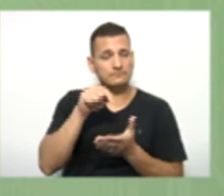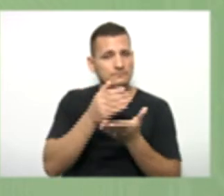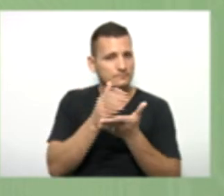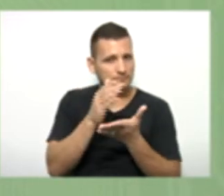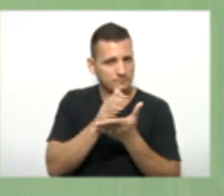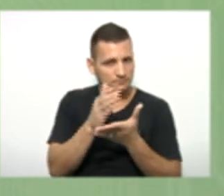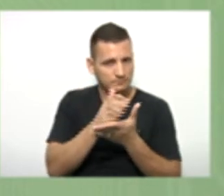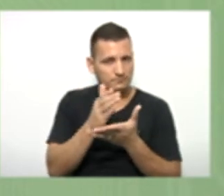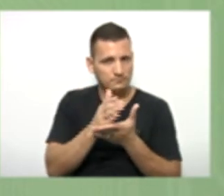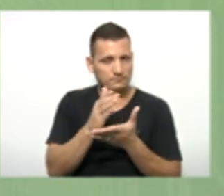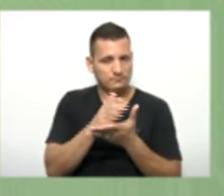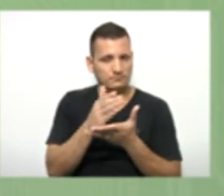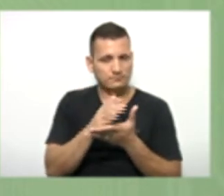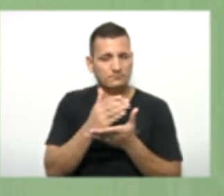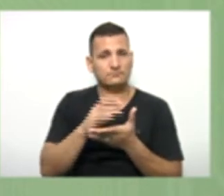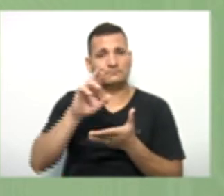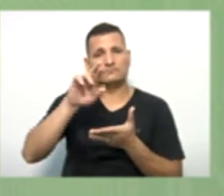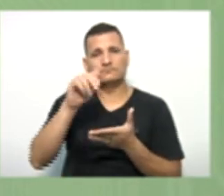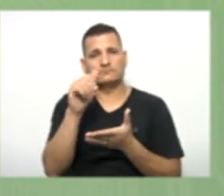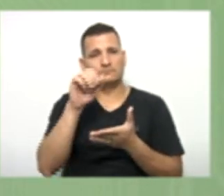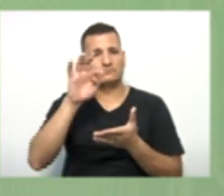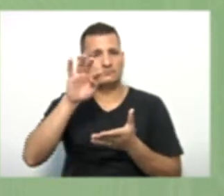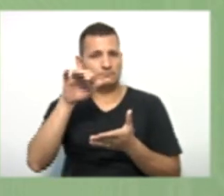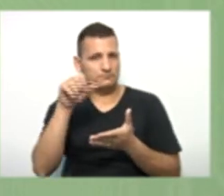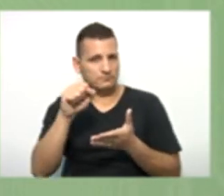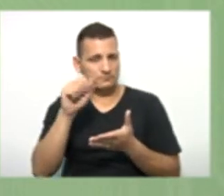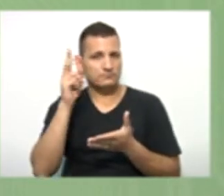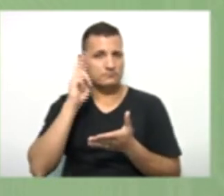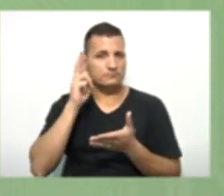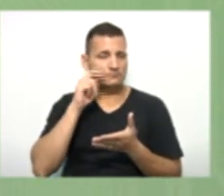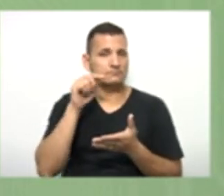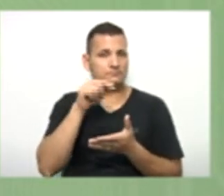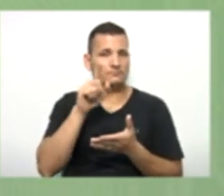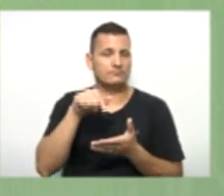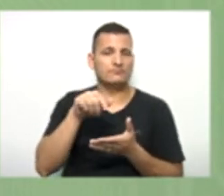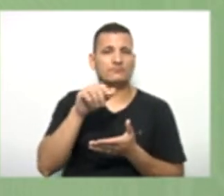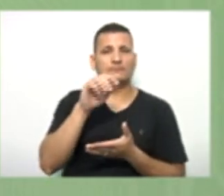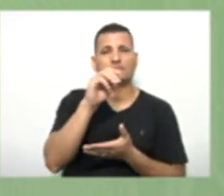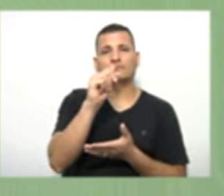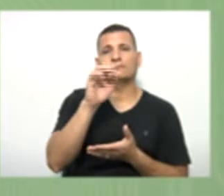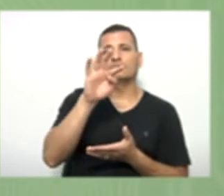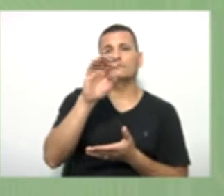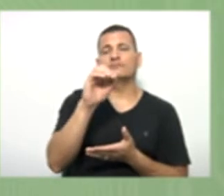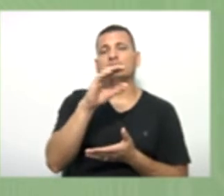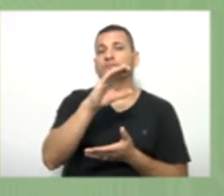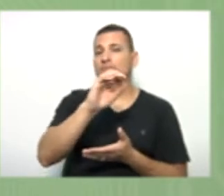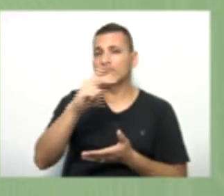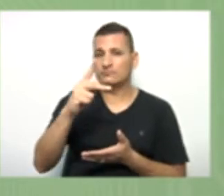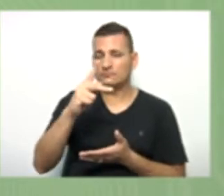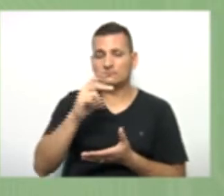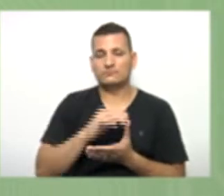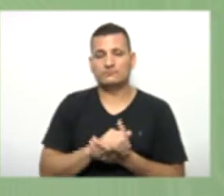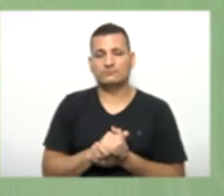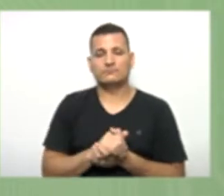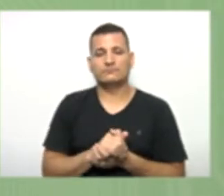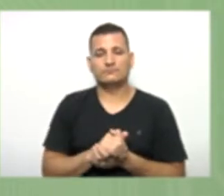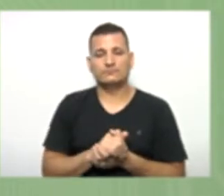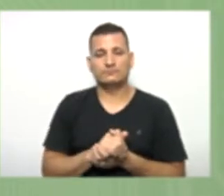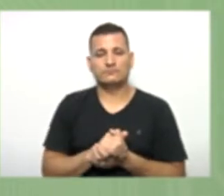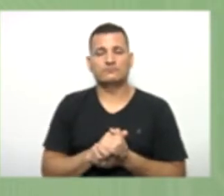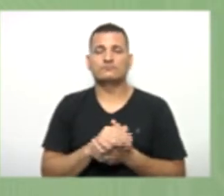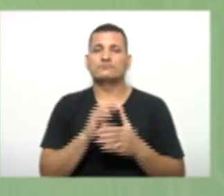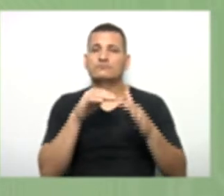a constituição da RATS, lembrando que nós estamos trabalhando com o ato cooperativo, e a constituição da